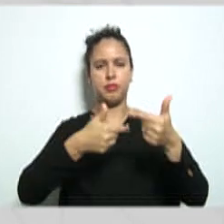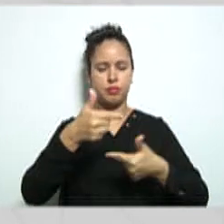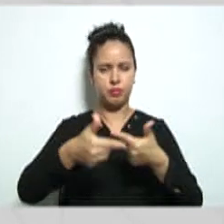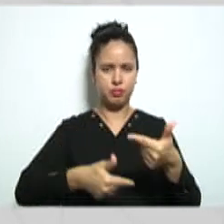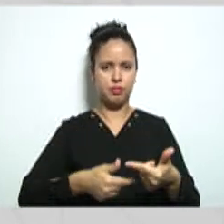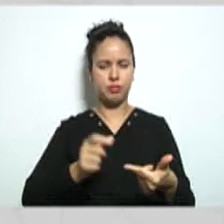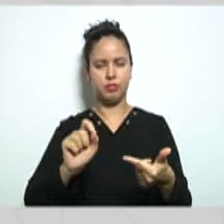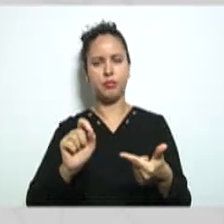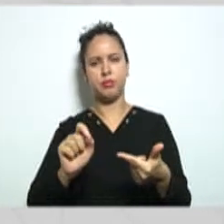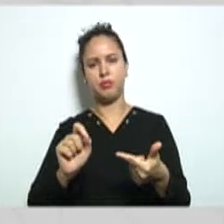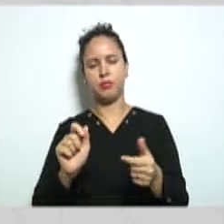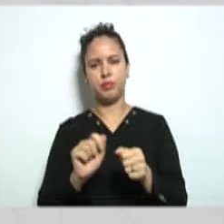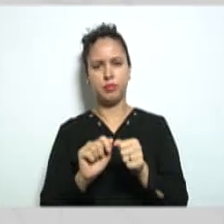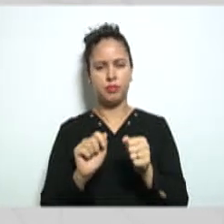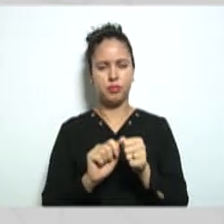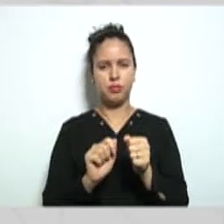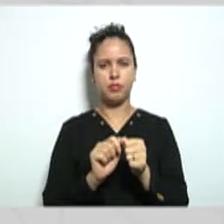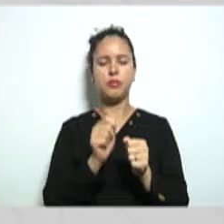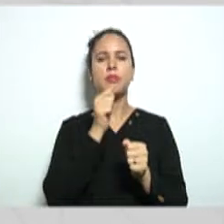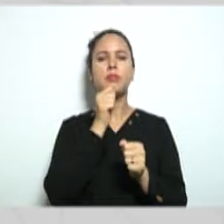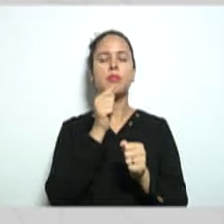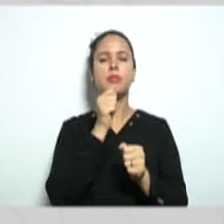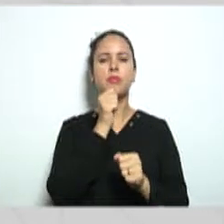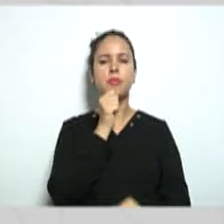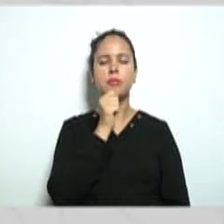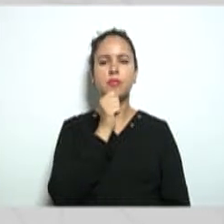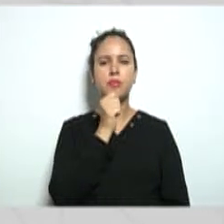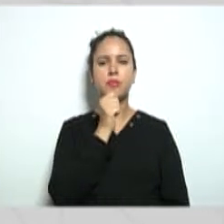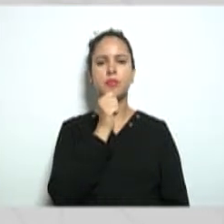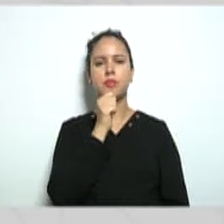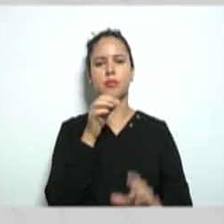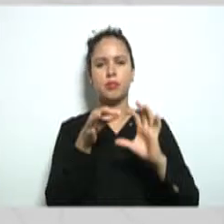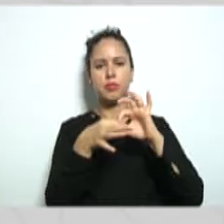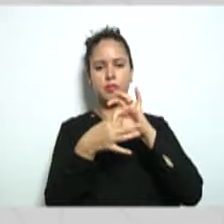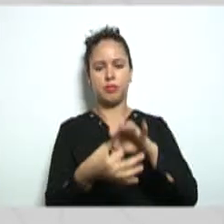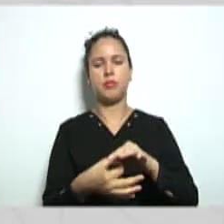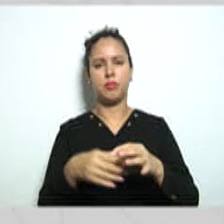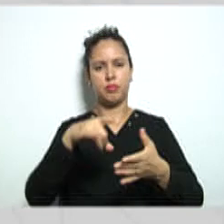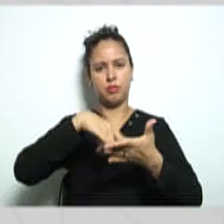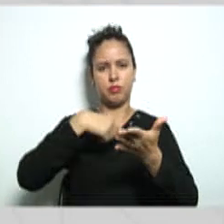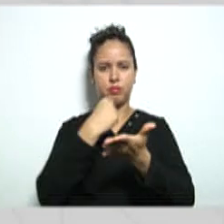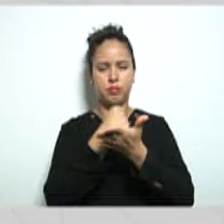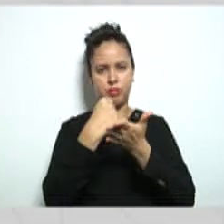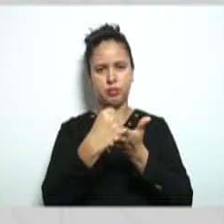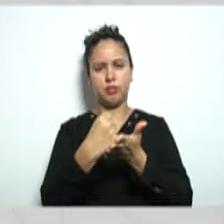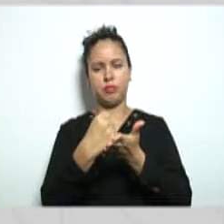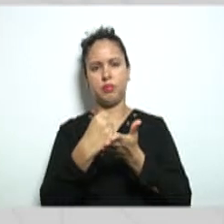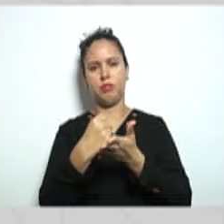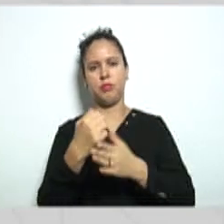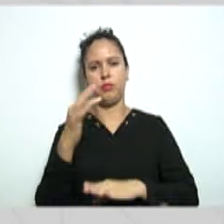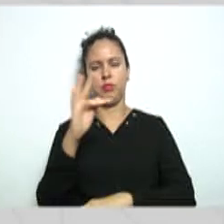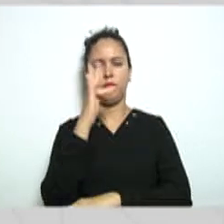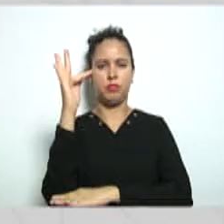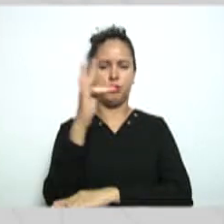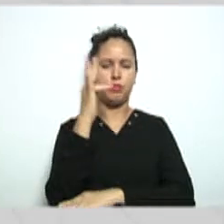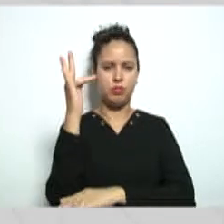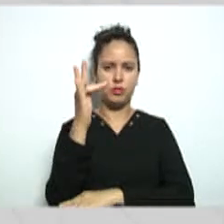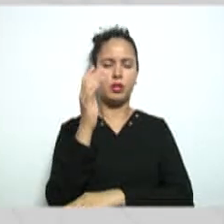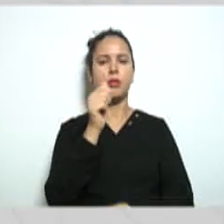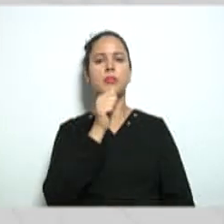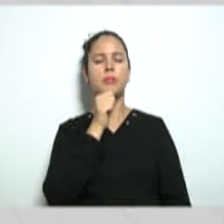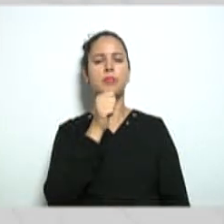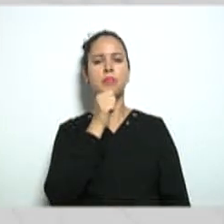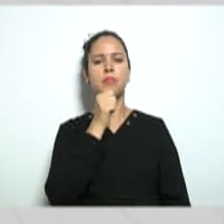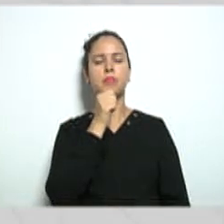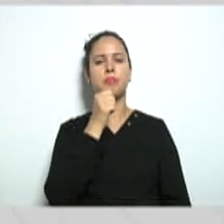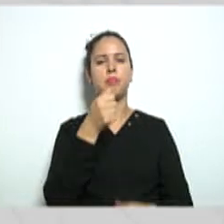atividade, que é realizada sem o estabelecimento de um vínculo formal e que não garante qualquer benefício entre